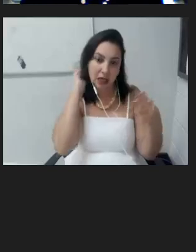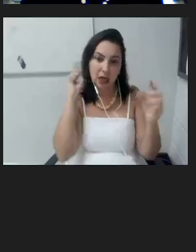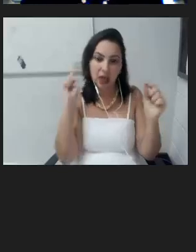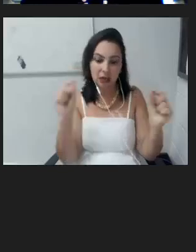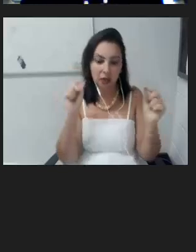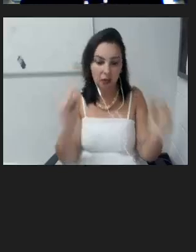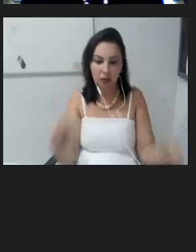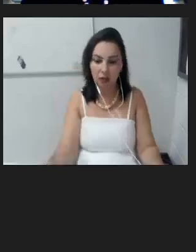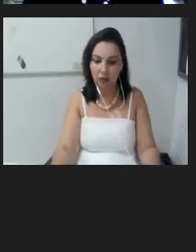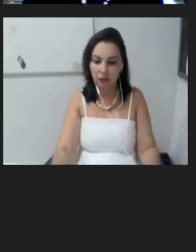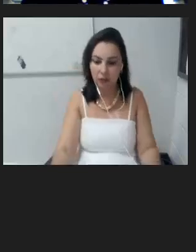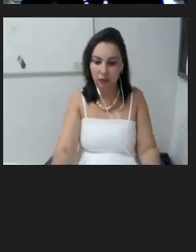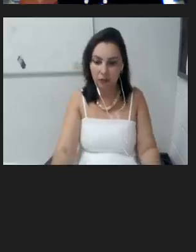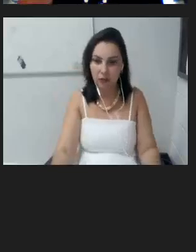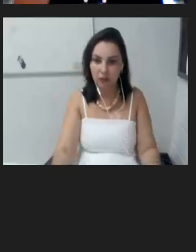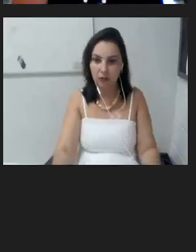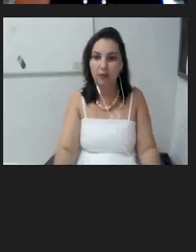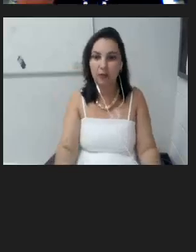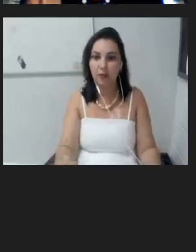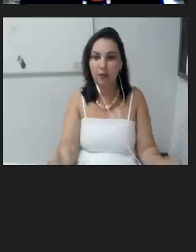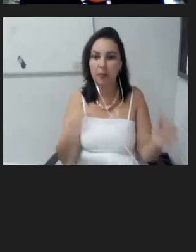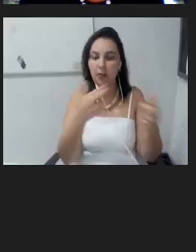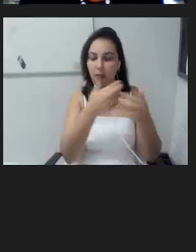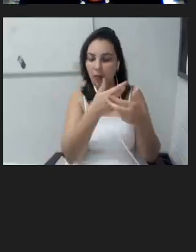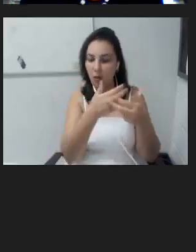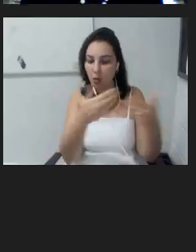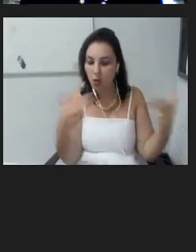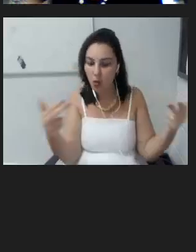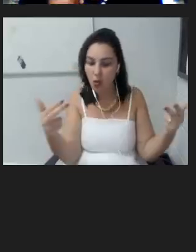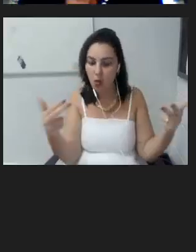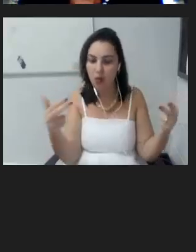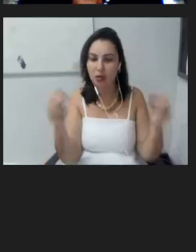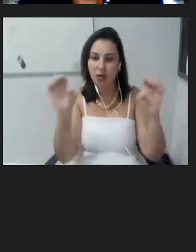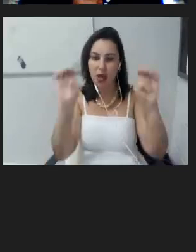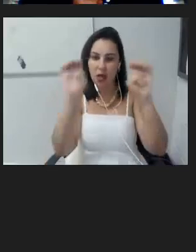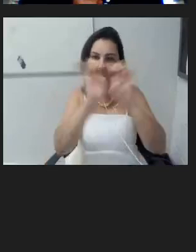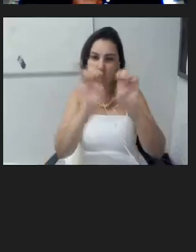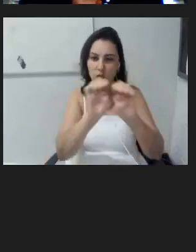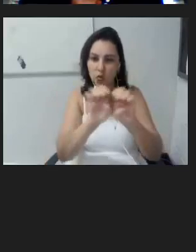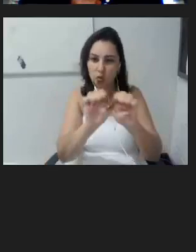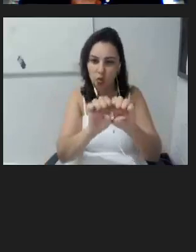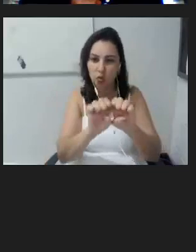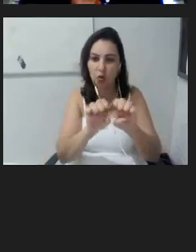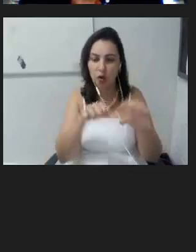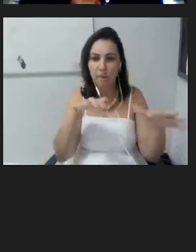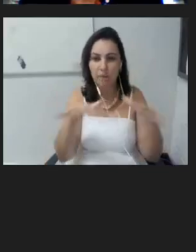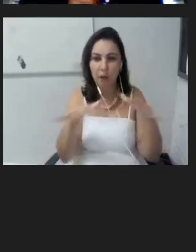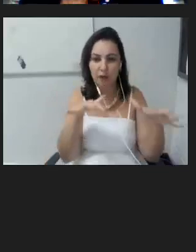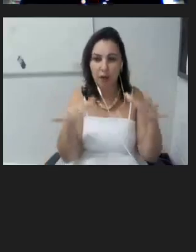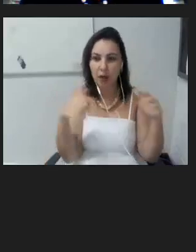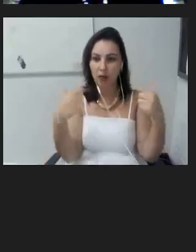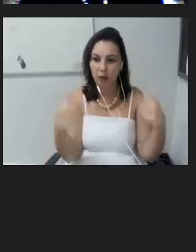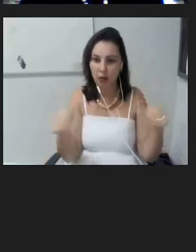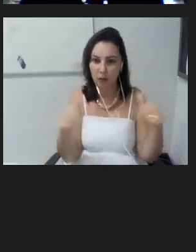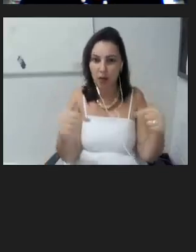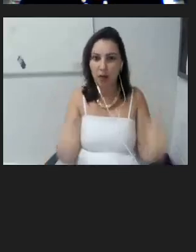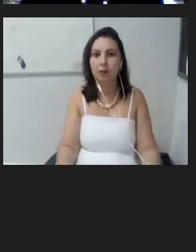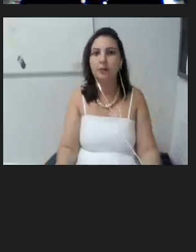relacionado a aspectos que são estruturantes da forma de desenvolvimento desse trabalho. E